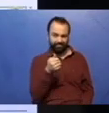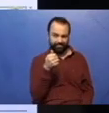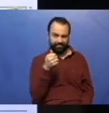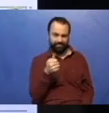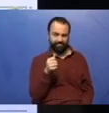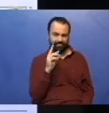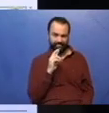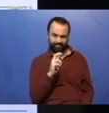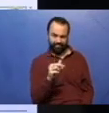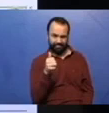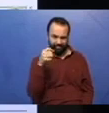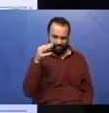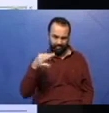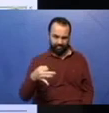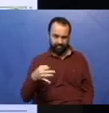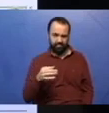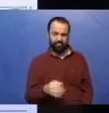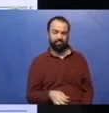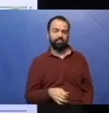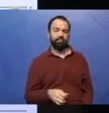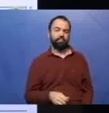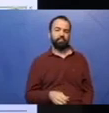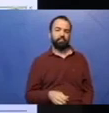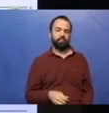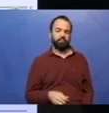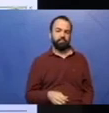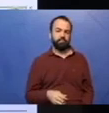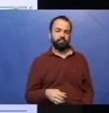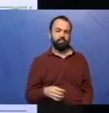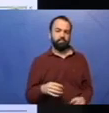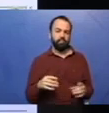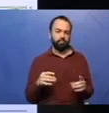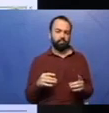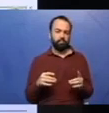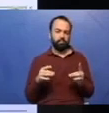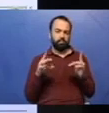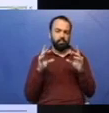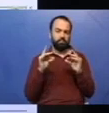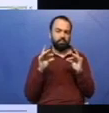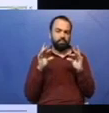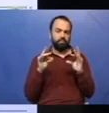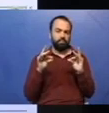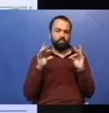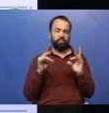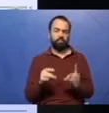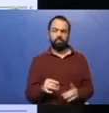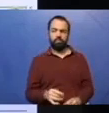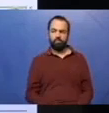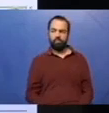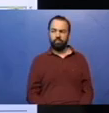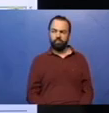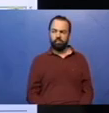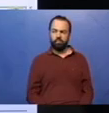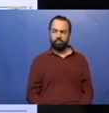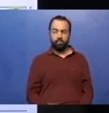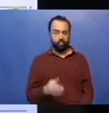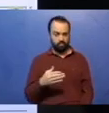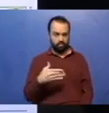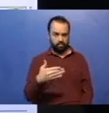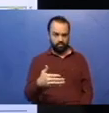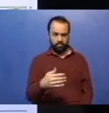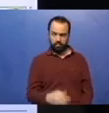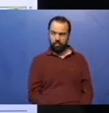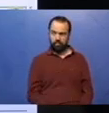Ah, respondeu certinho, muito bem. Ela está no estado líquido, tá? O